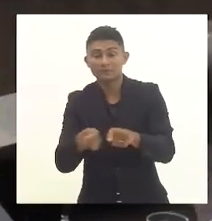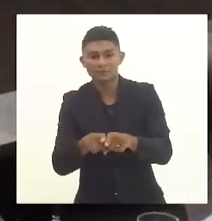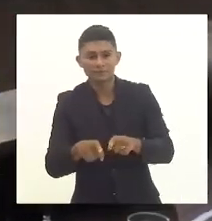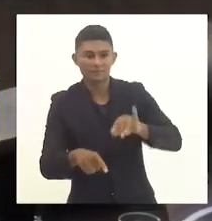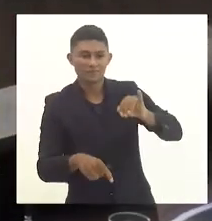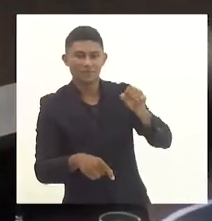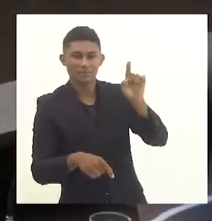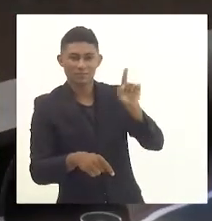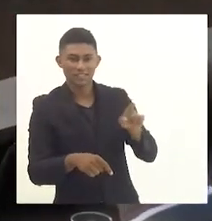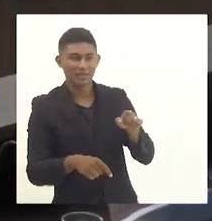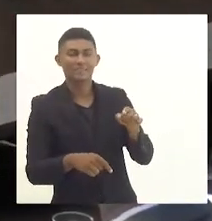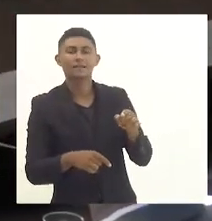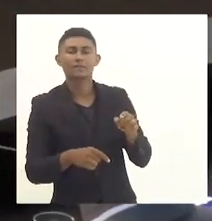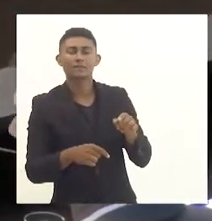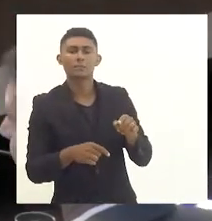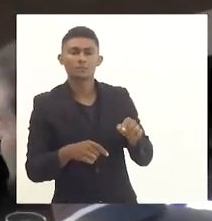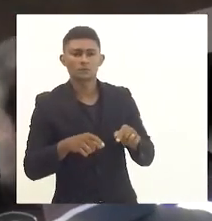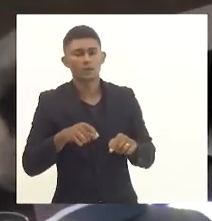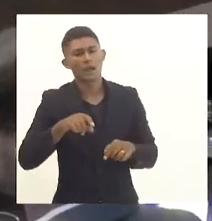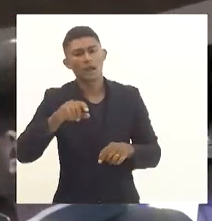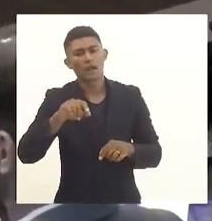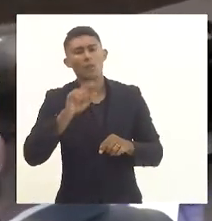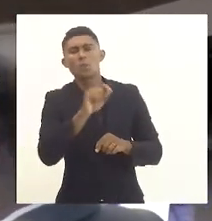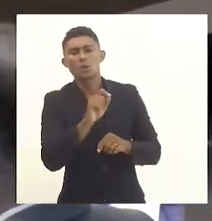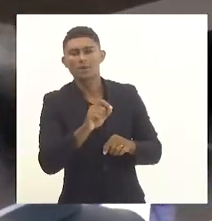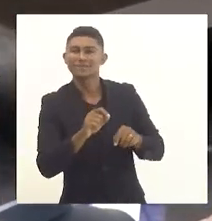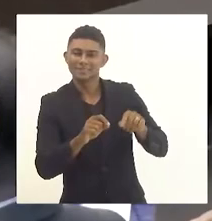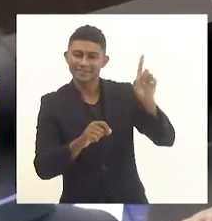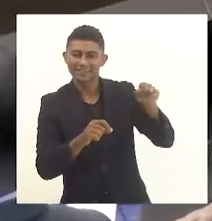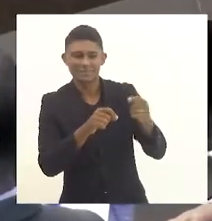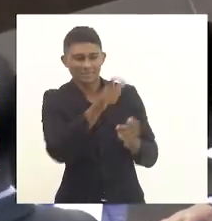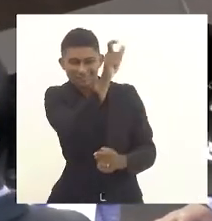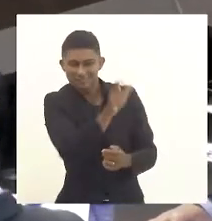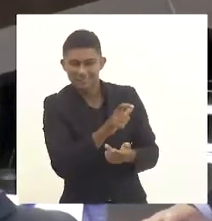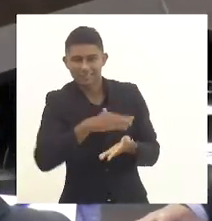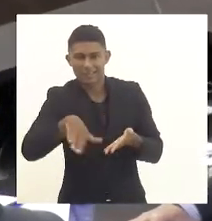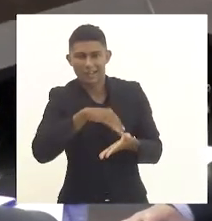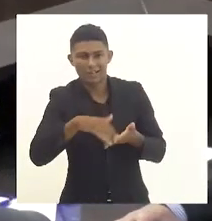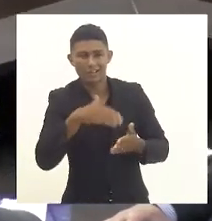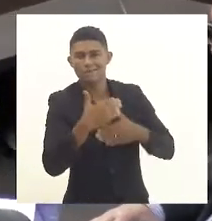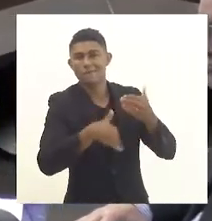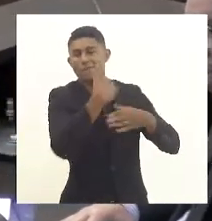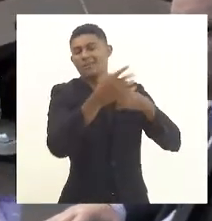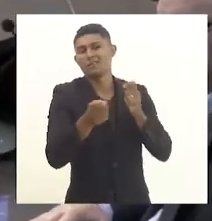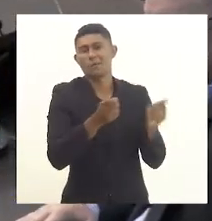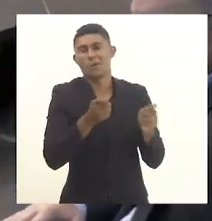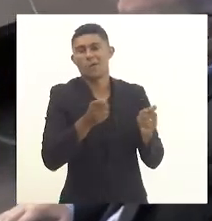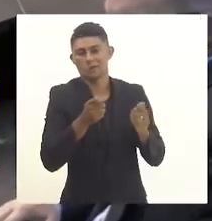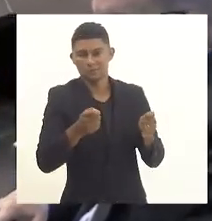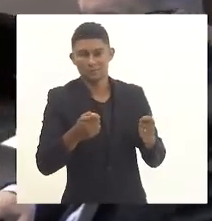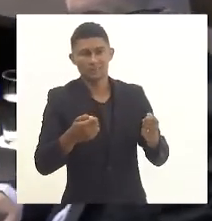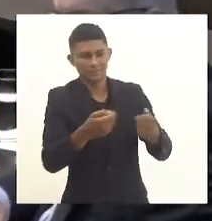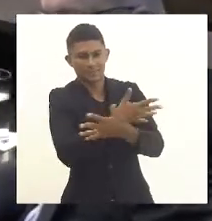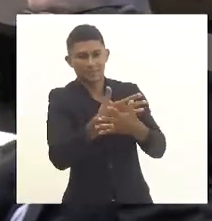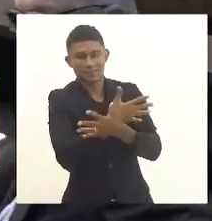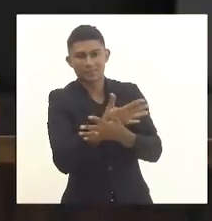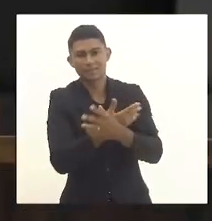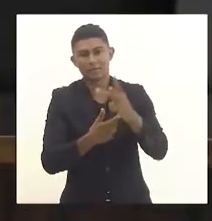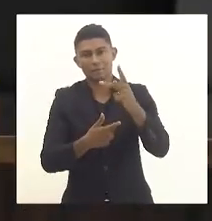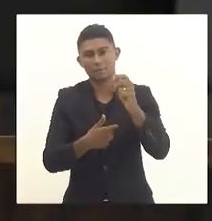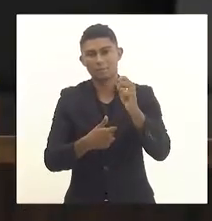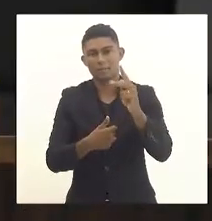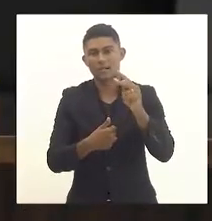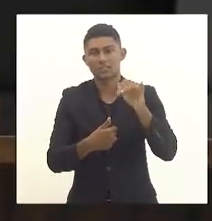de Itatiaia. José Henrique Carvalho, secretário municipal de Desenvolvimento Econômico Prefeitura de Paty de Alferes.